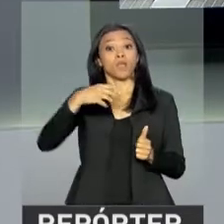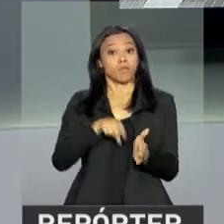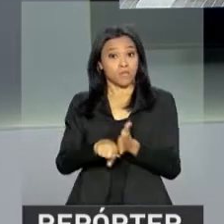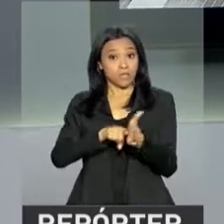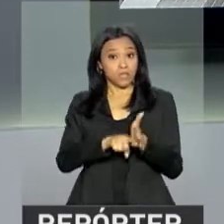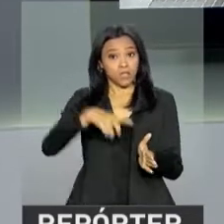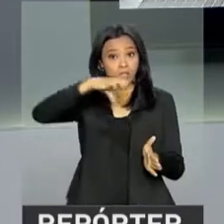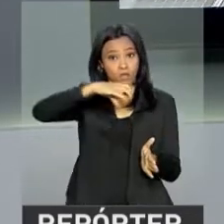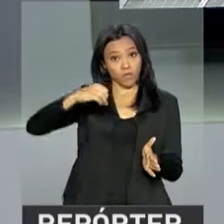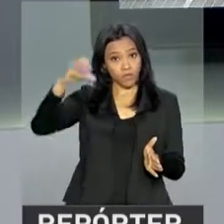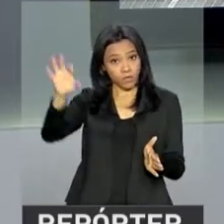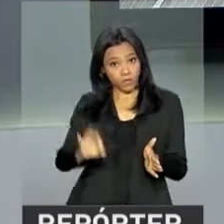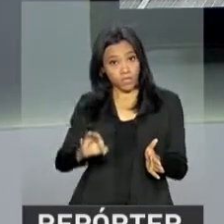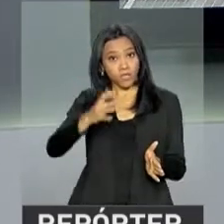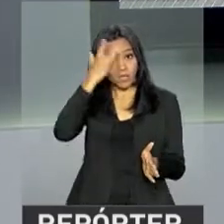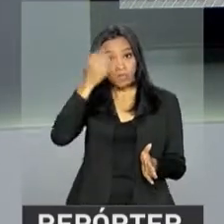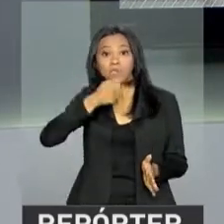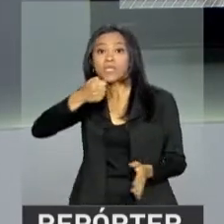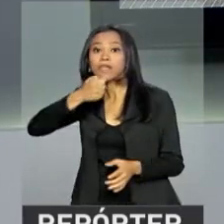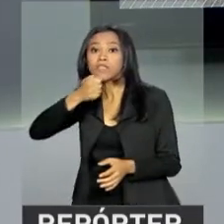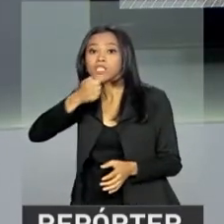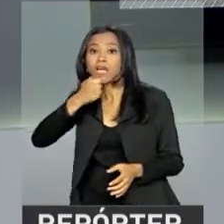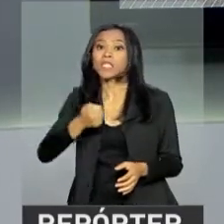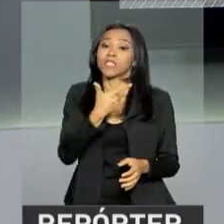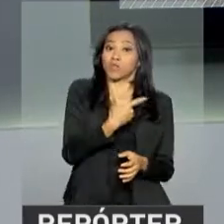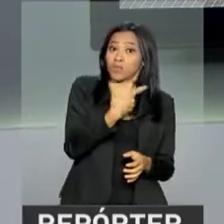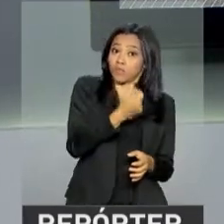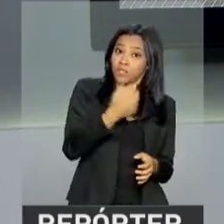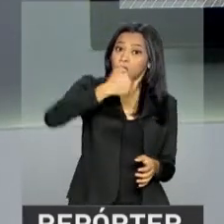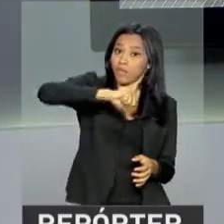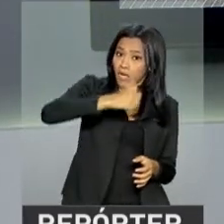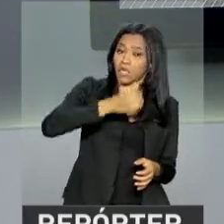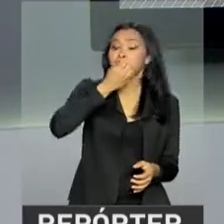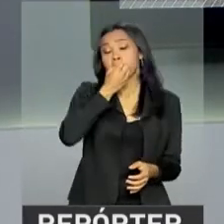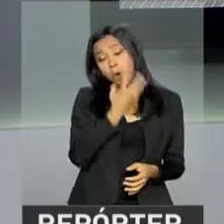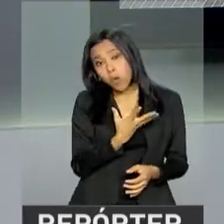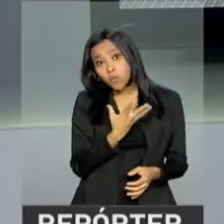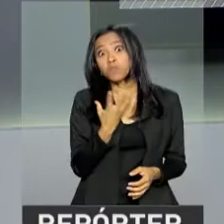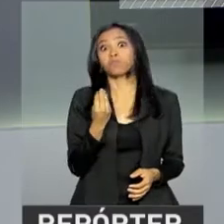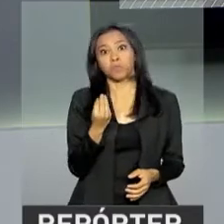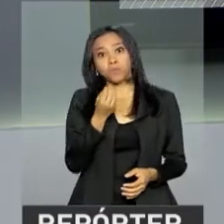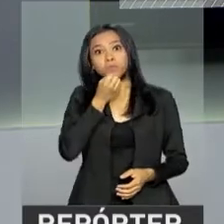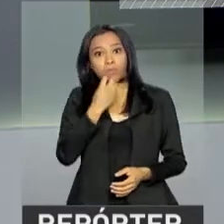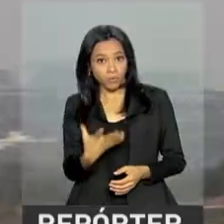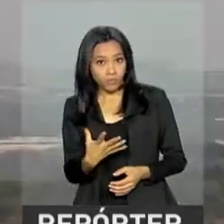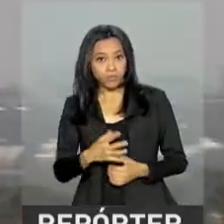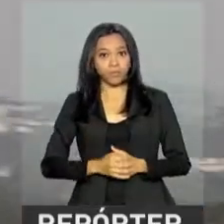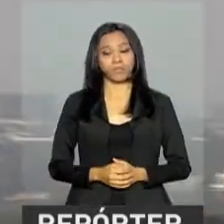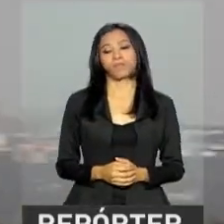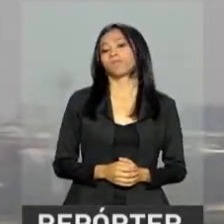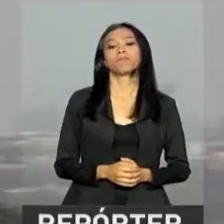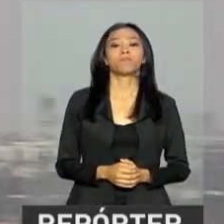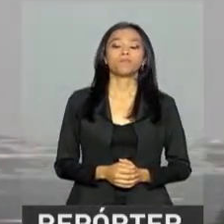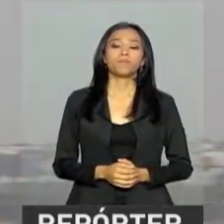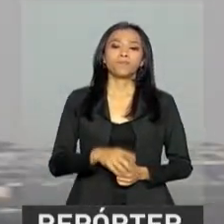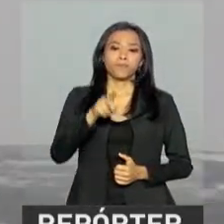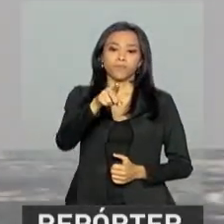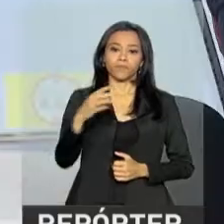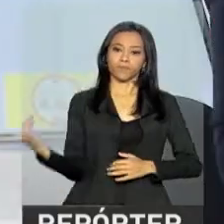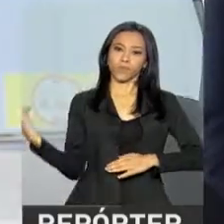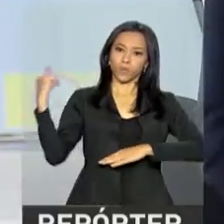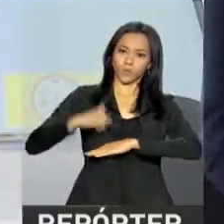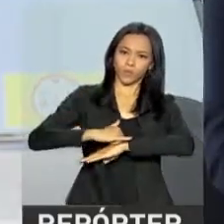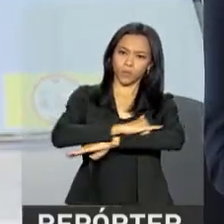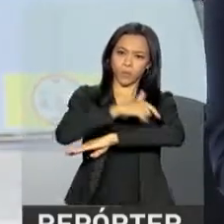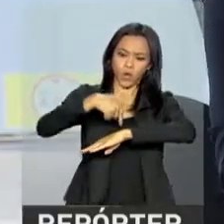passageiros consideraram os 20 aeroportos avaliados como bons ou muito bons com os pontuais